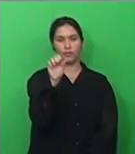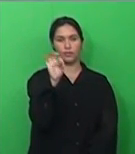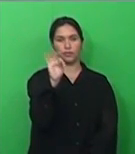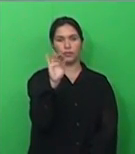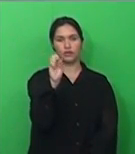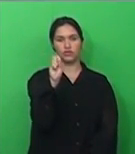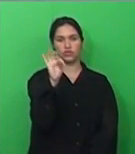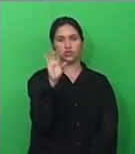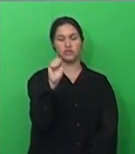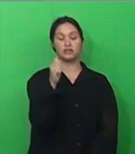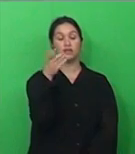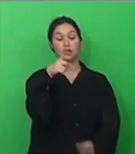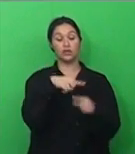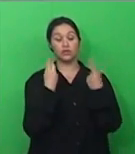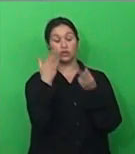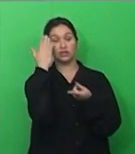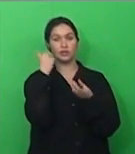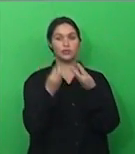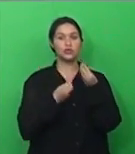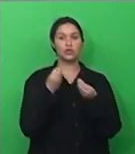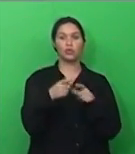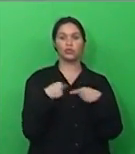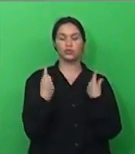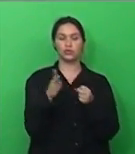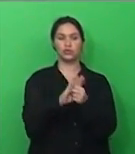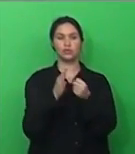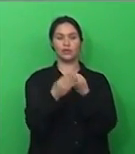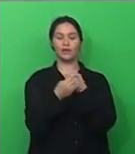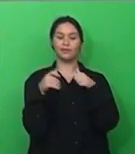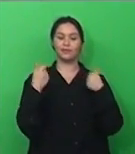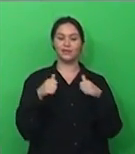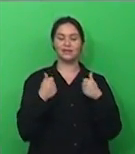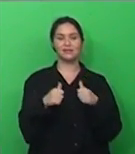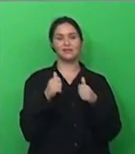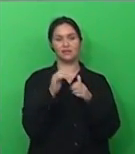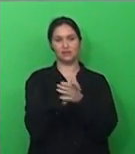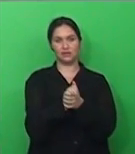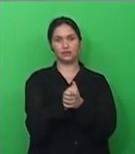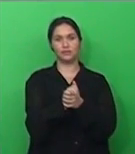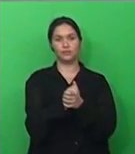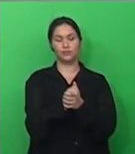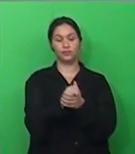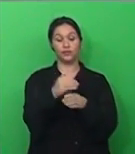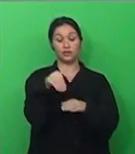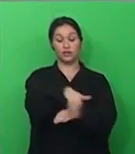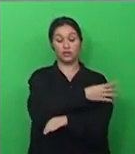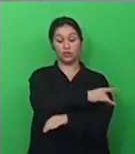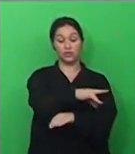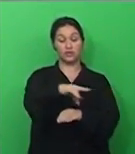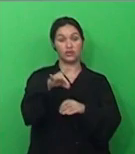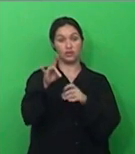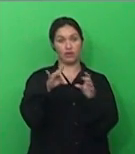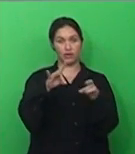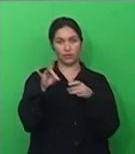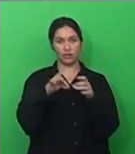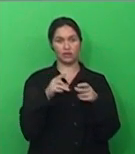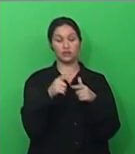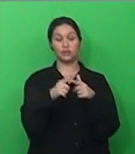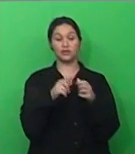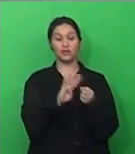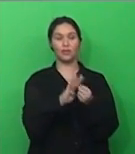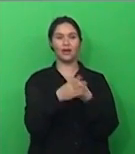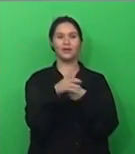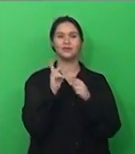necessidade do nosso bairro lá, a começar pelo bairro Linha Anta, Vila Isabel. É um bairro que sempre foi abandonado,